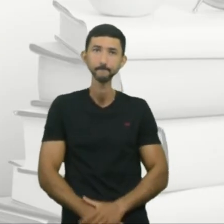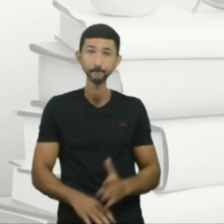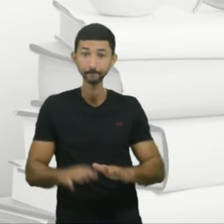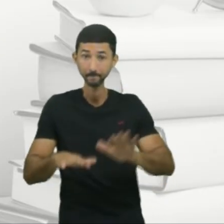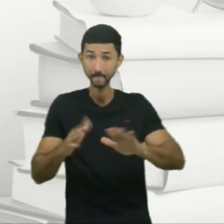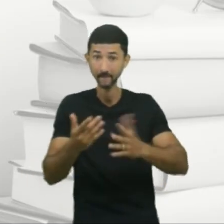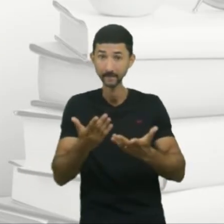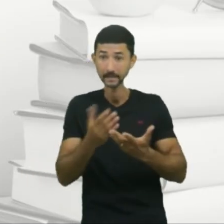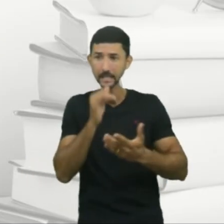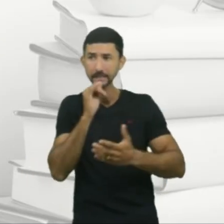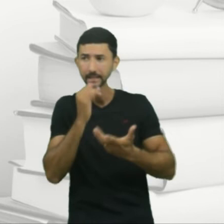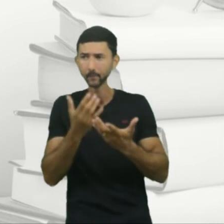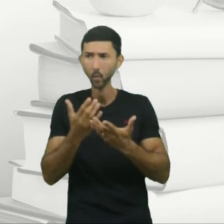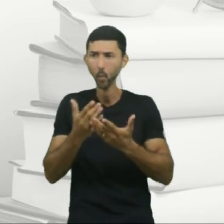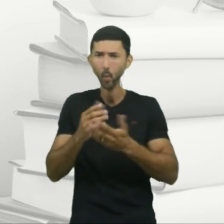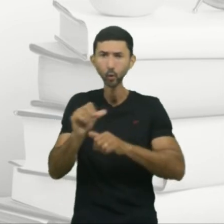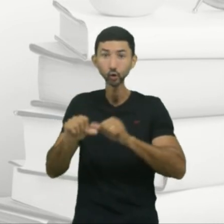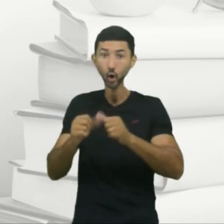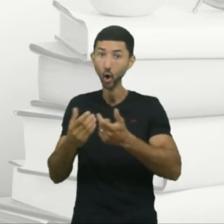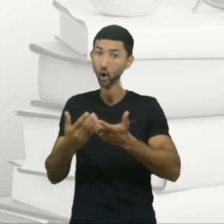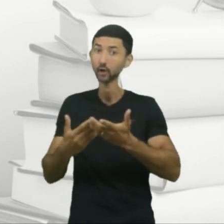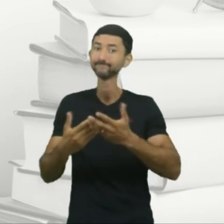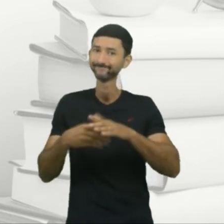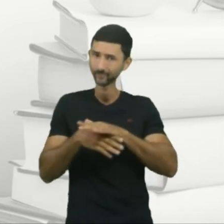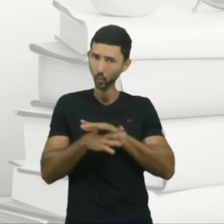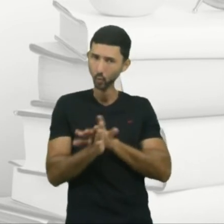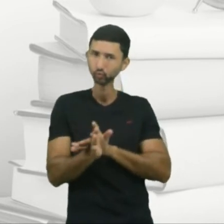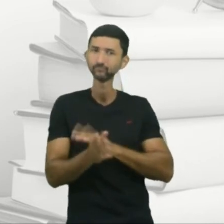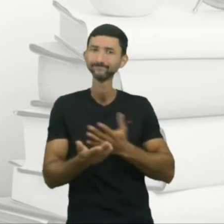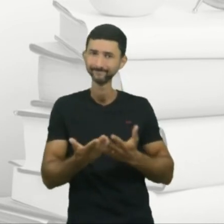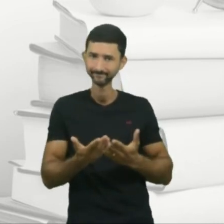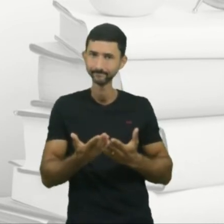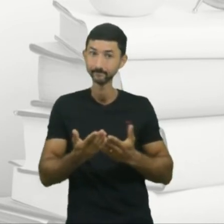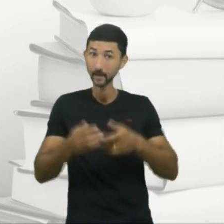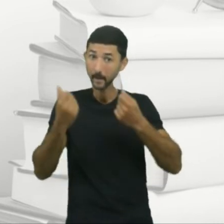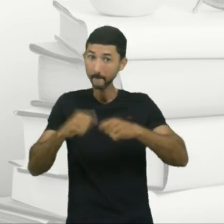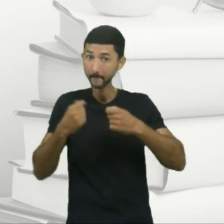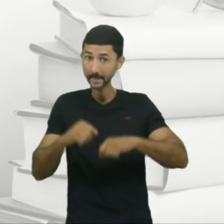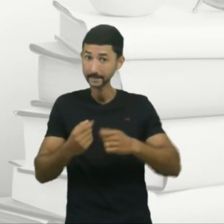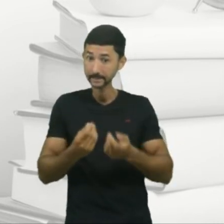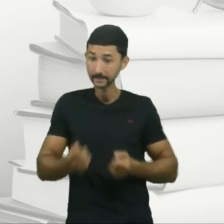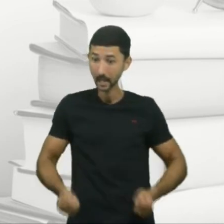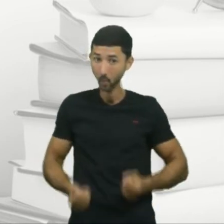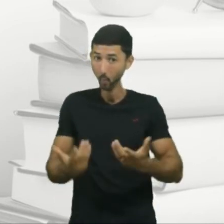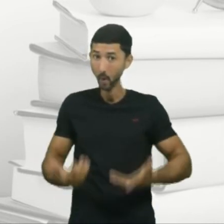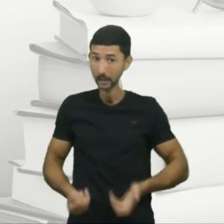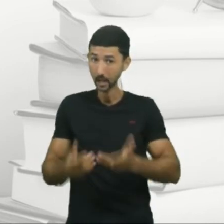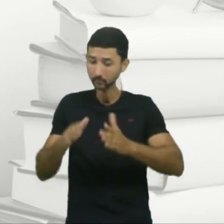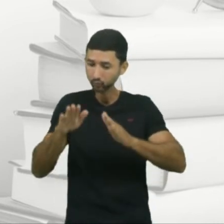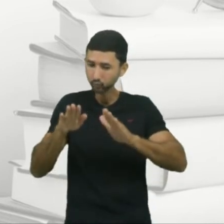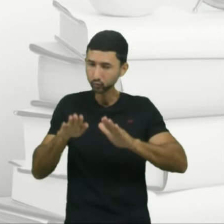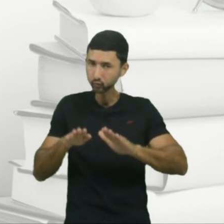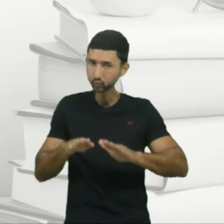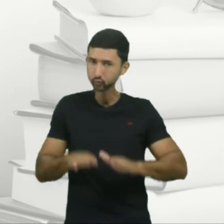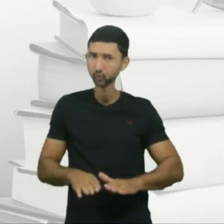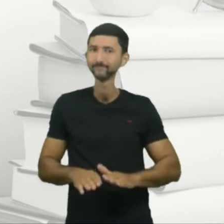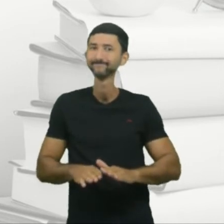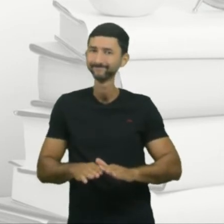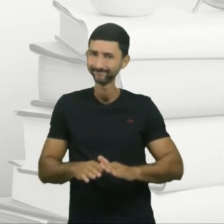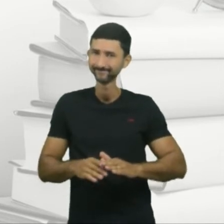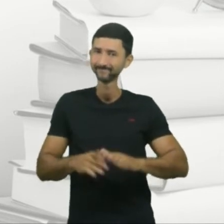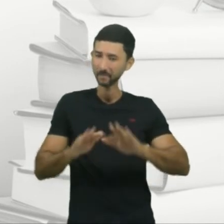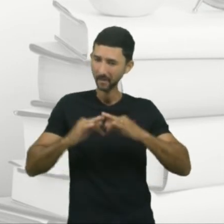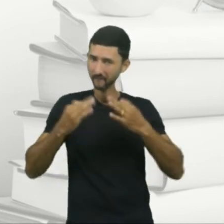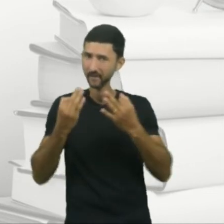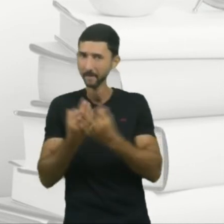Geralmente, envolve mudança de hábitos, pois requer uma redução nos gastos pessoais e familiares.